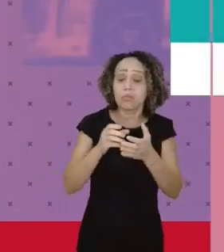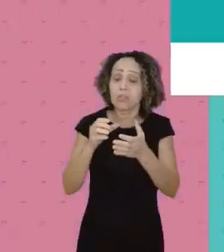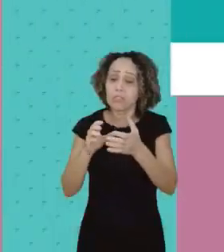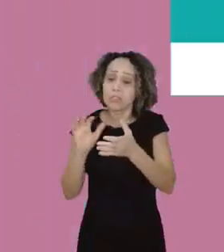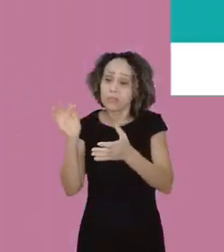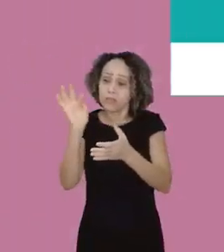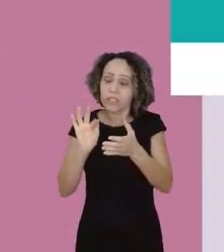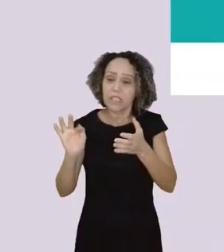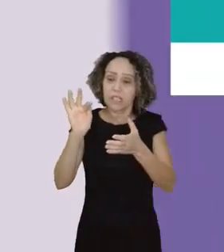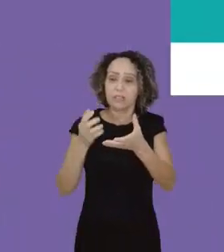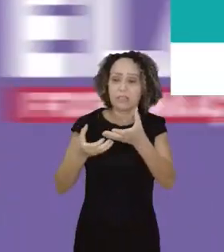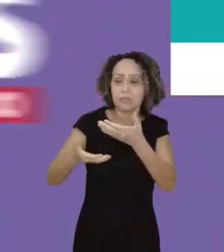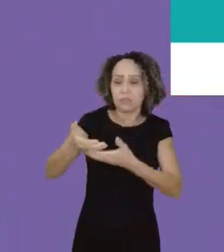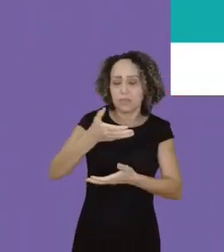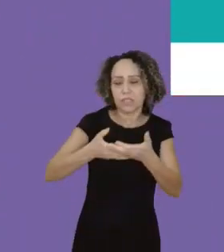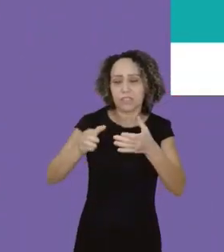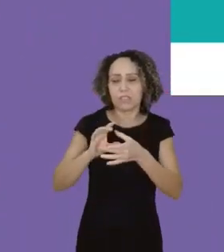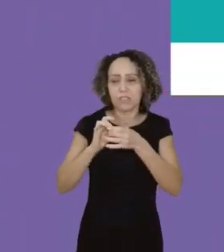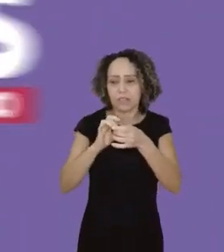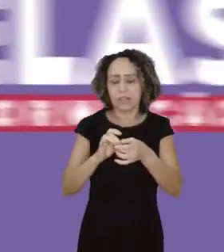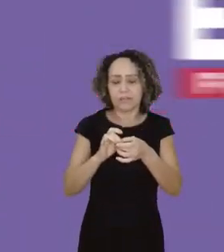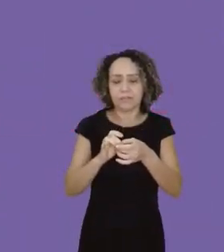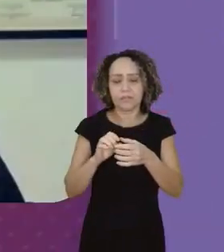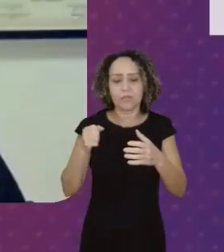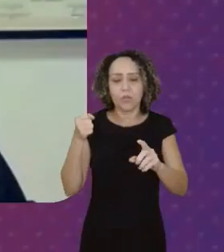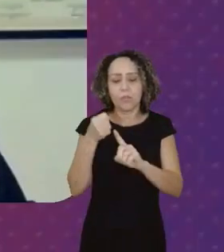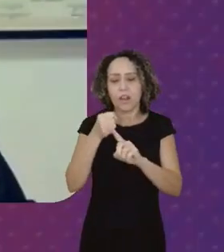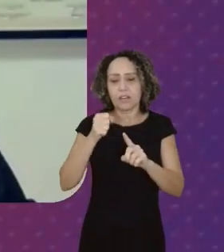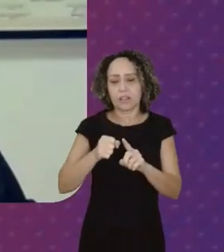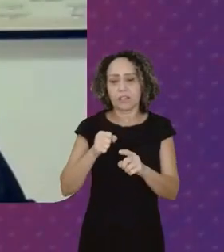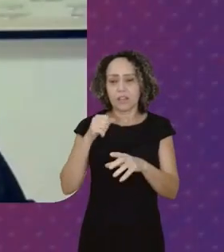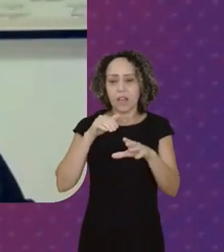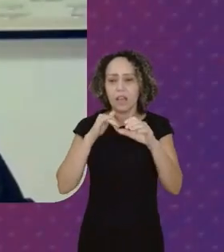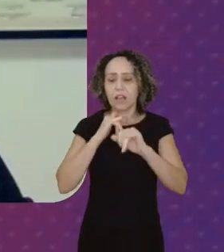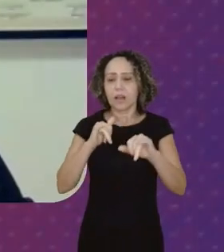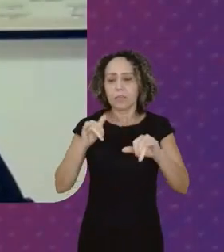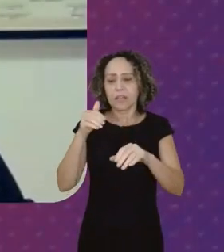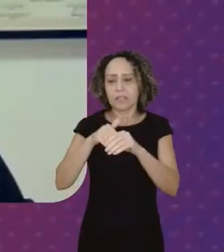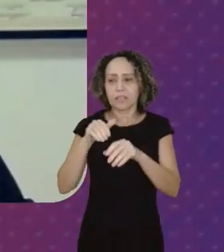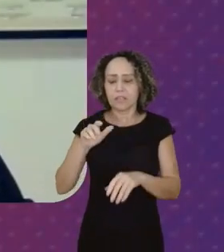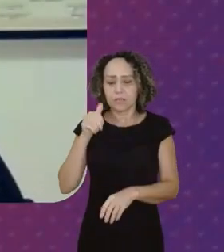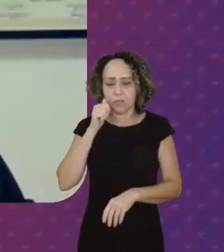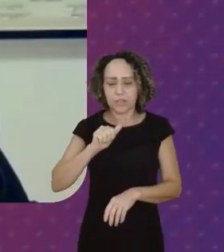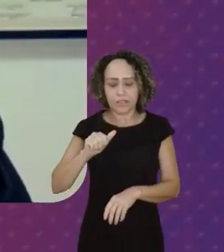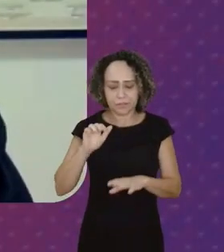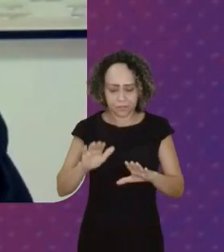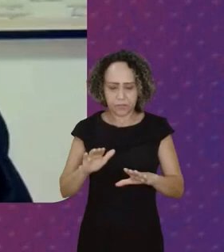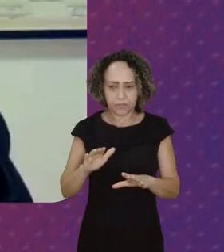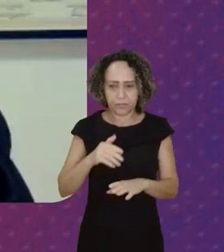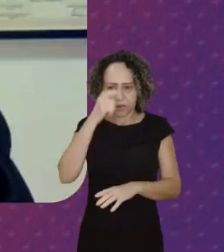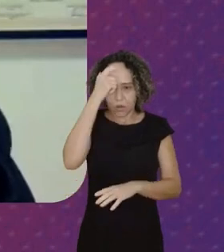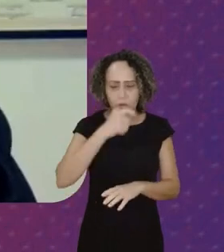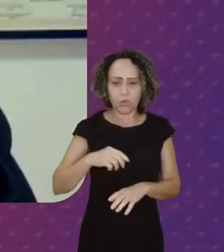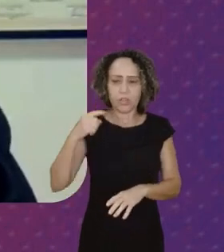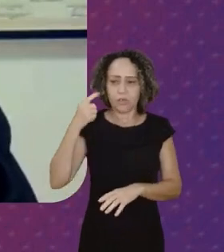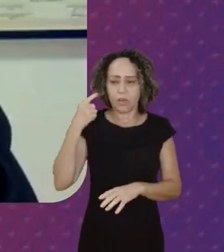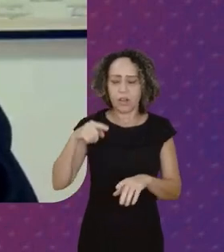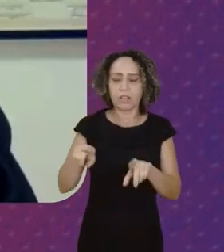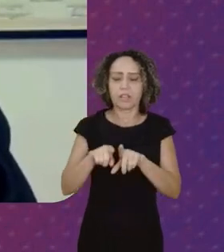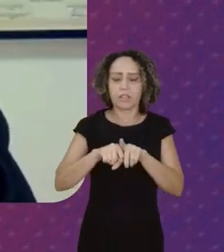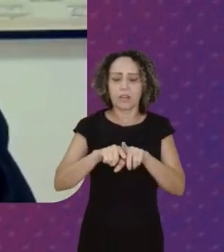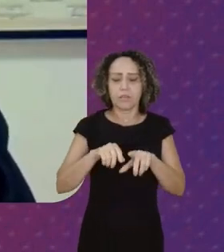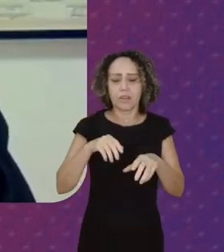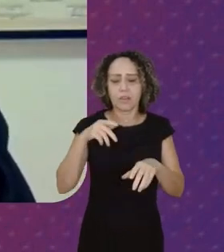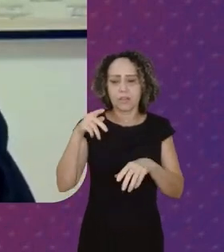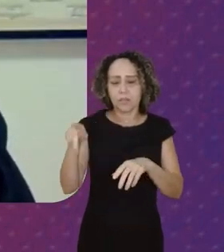campanha das mulheres. Olá, eu sou a Gabriela Araújo, sou advogada e professora universitária. E na aula de hoje nós vamos